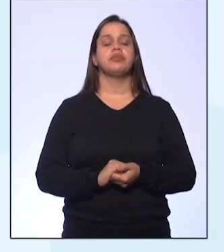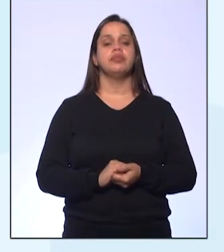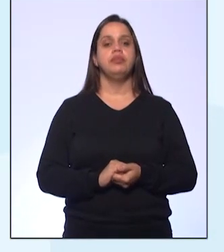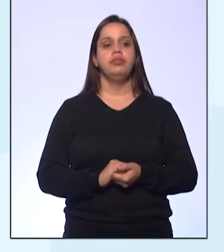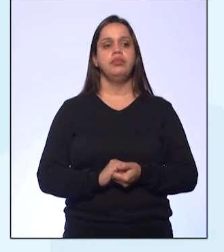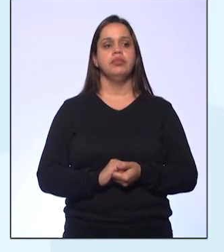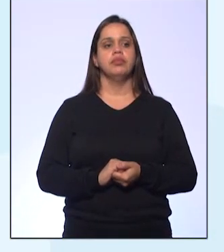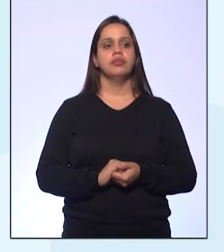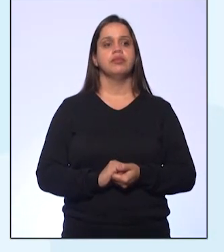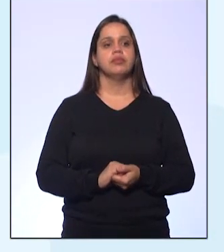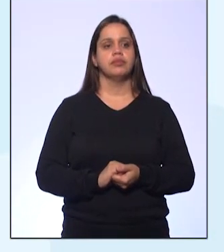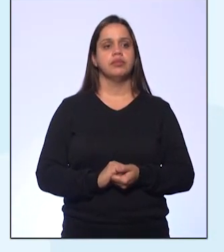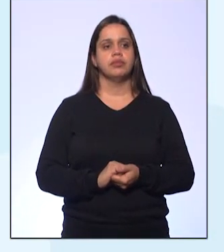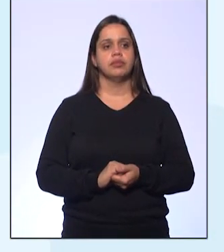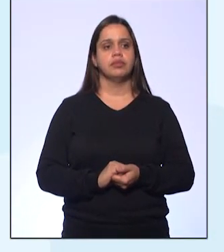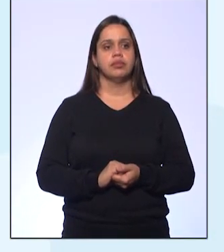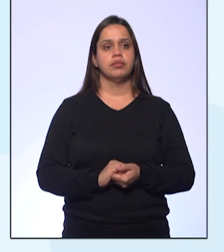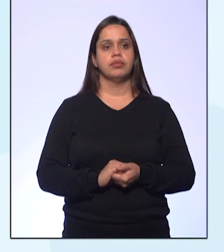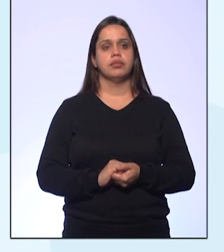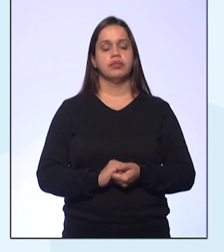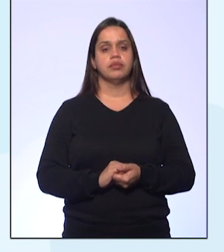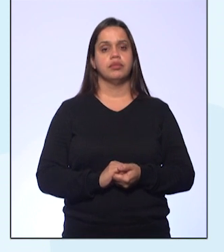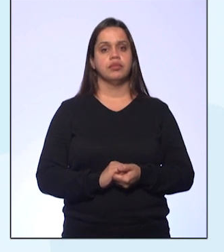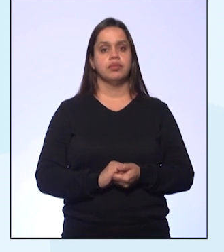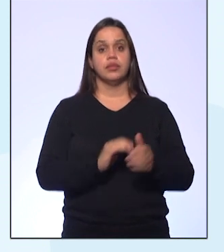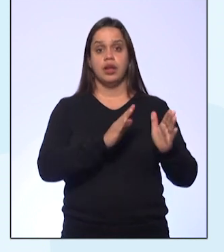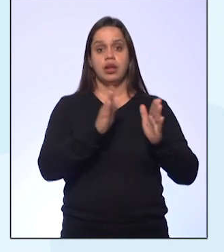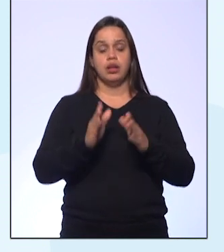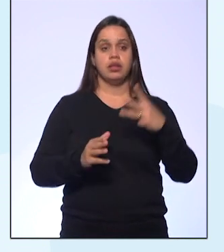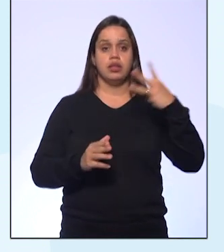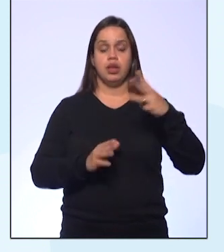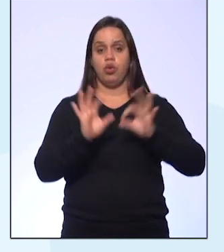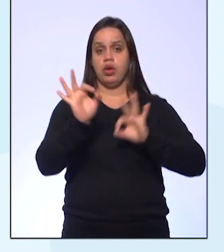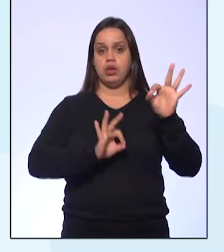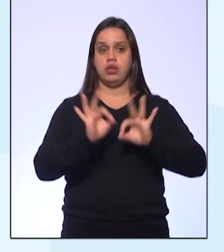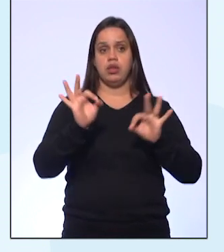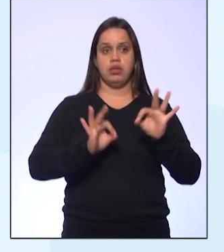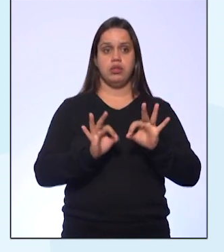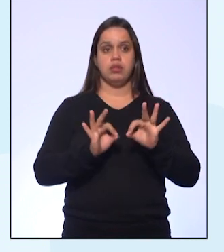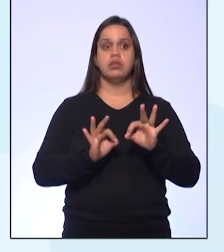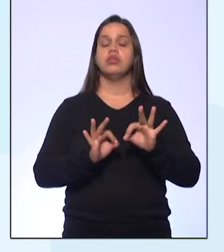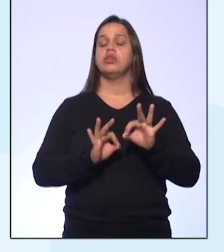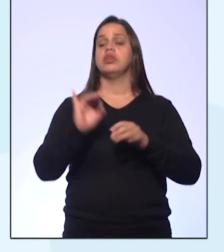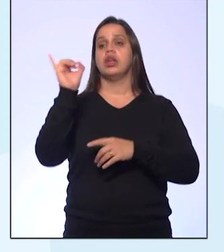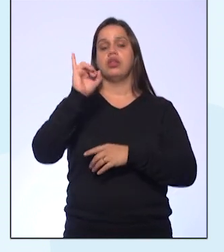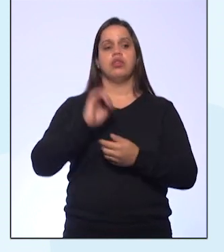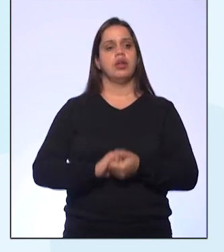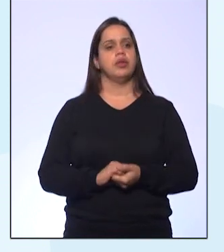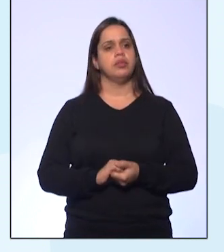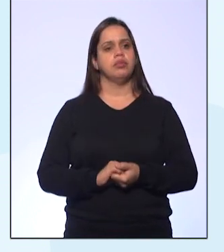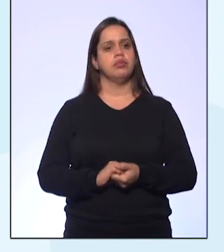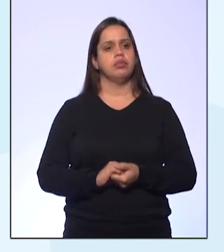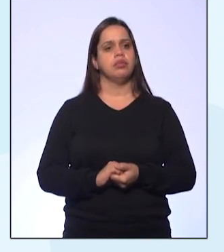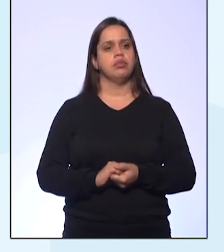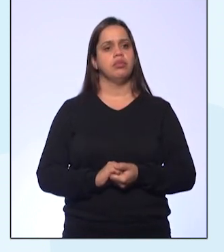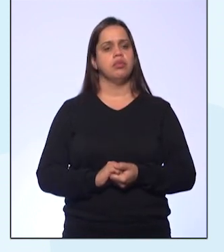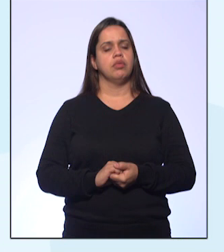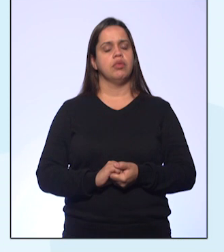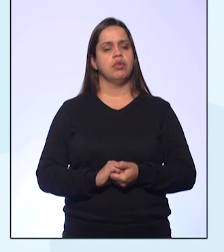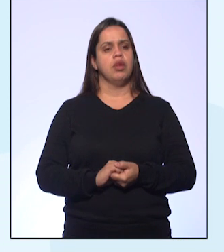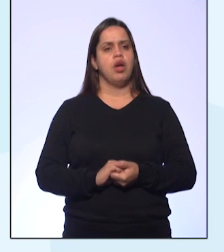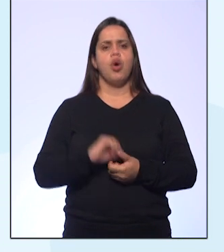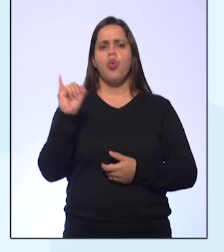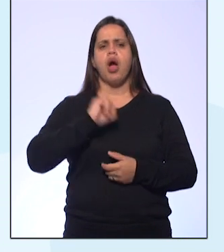favor, isso mesmo. Parte 3, organizações internacionais. Questão 1. Qual organização internacional